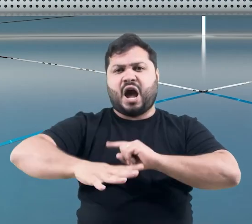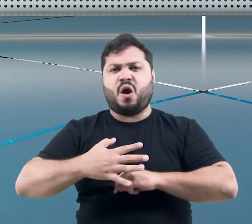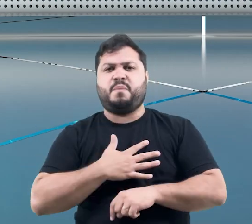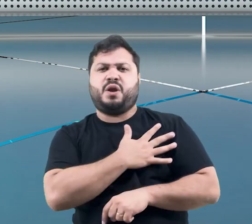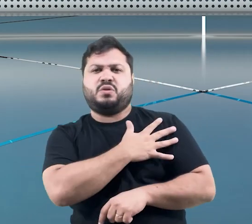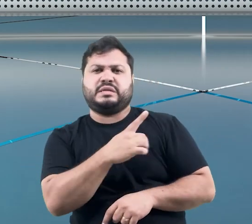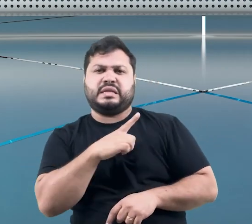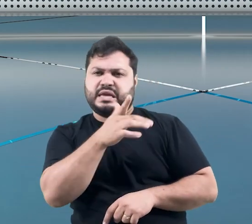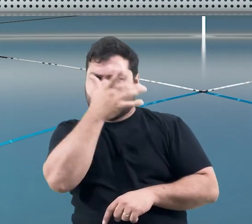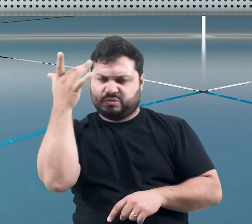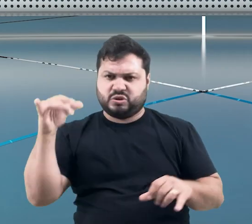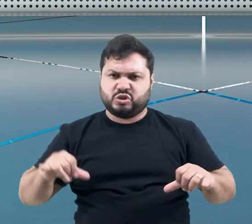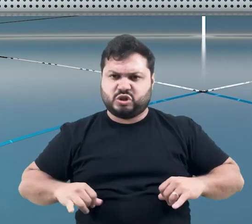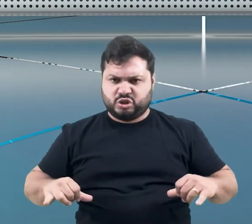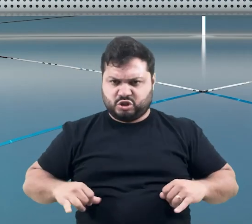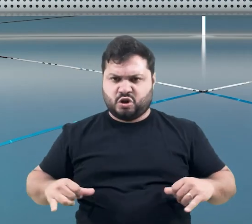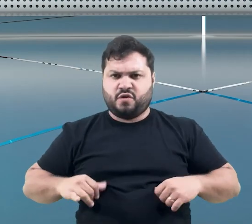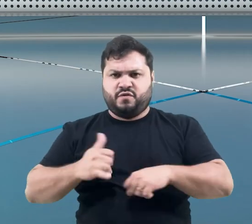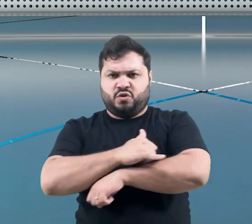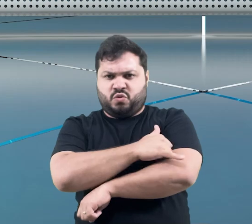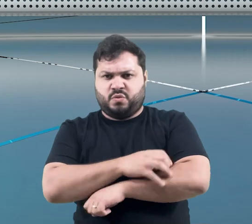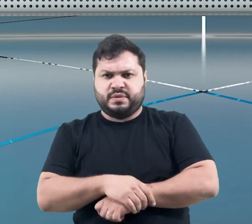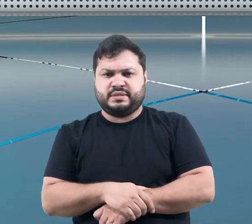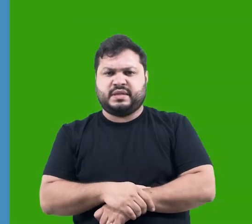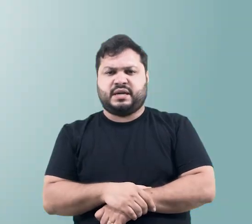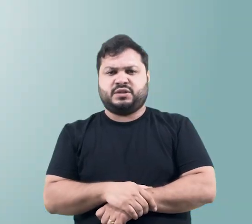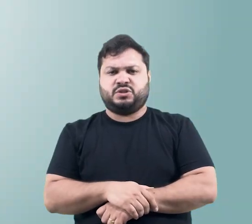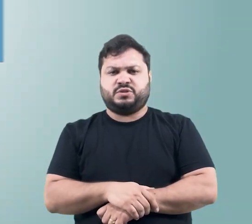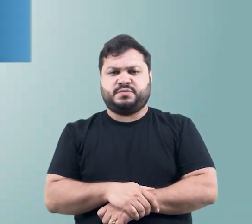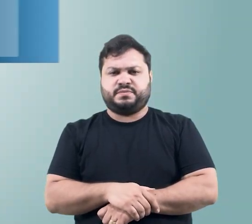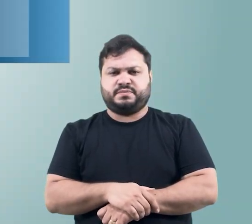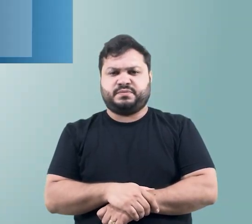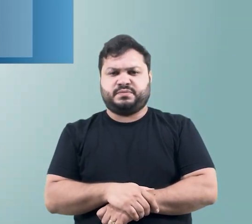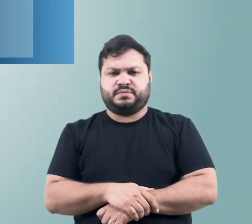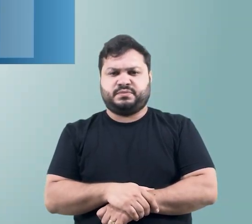preconceitos que acompanham as pessoas que sofrem com a obesidade.